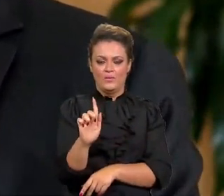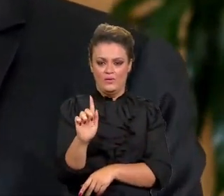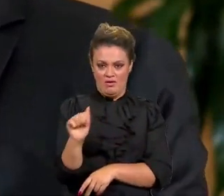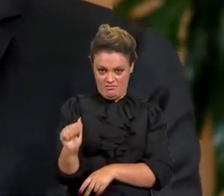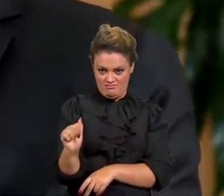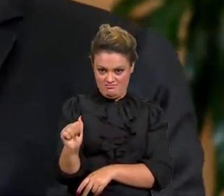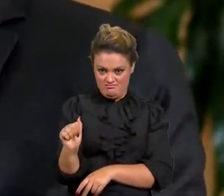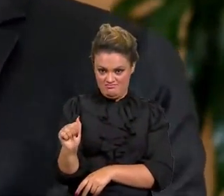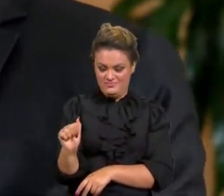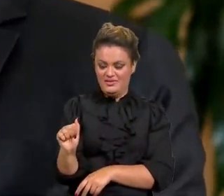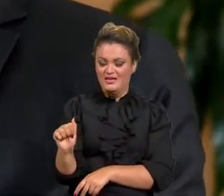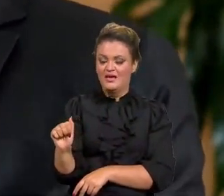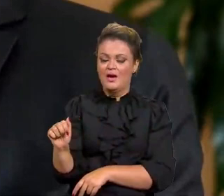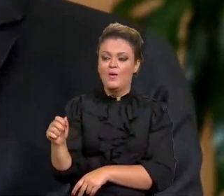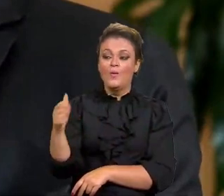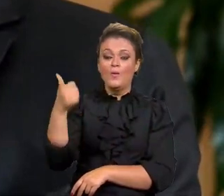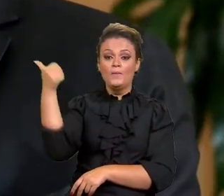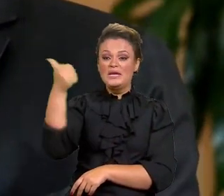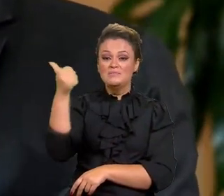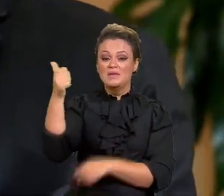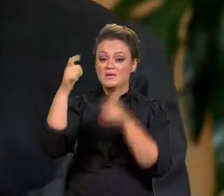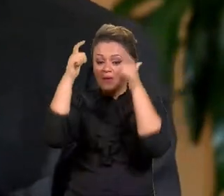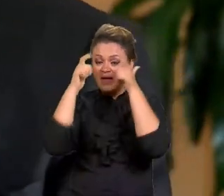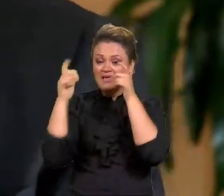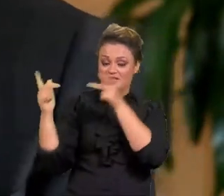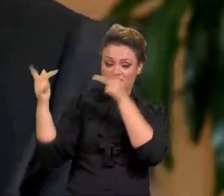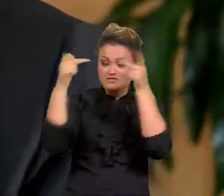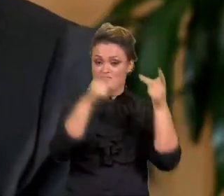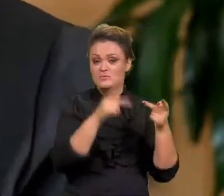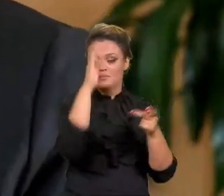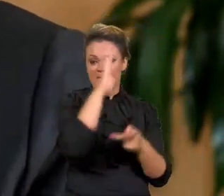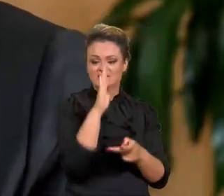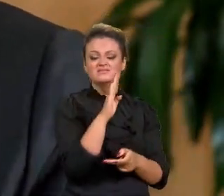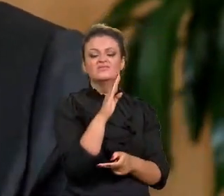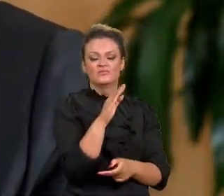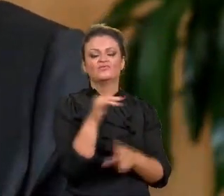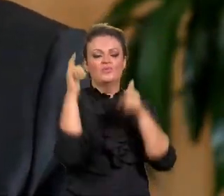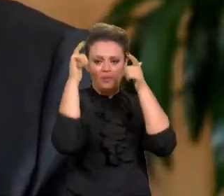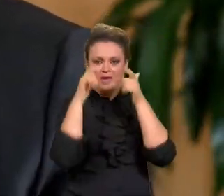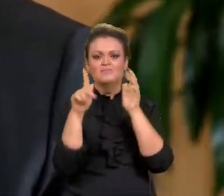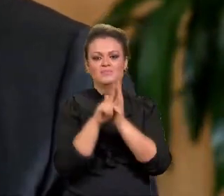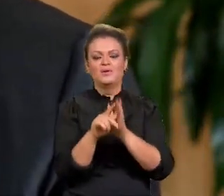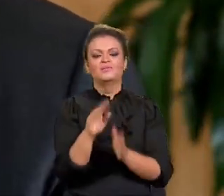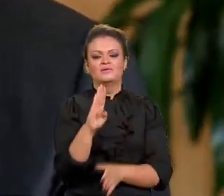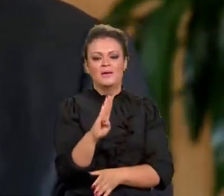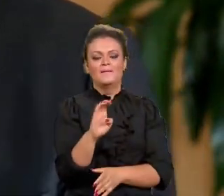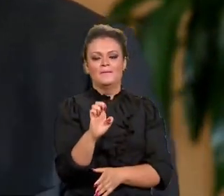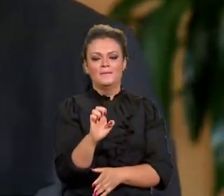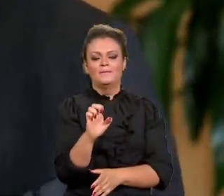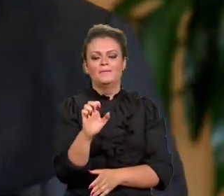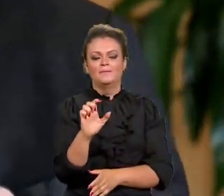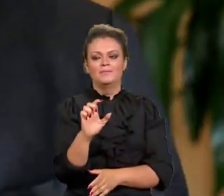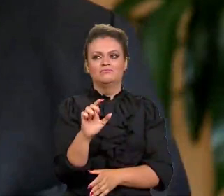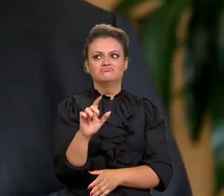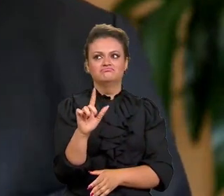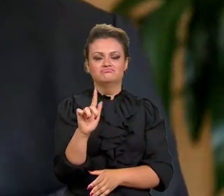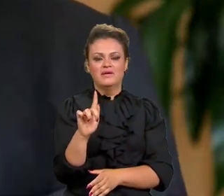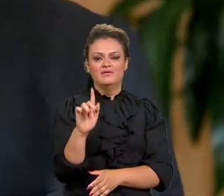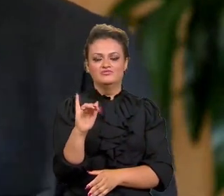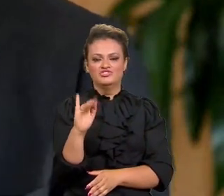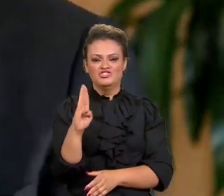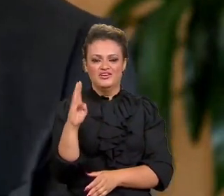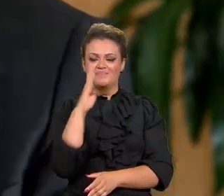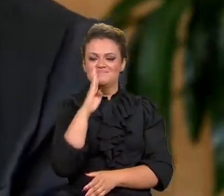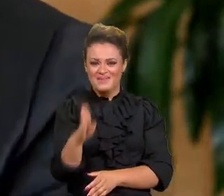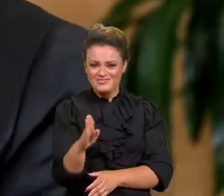Ah, é? Em 1920. Ah, sim, sim. Porque sim. Ele foi o primeiro rei a reconhecer o Brasil, a independência do Brasil. E ele foi